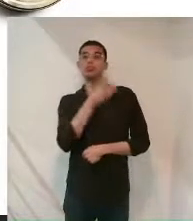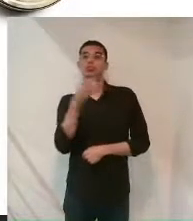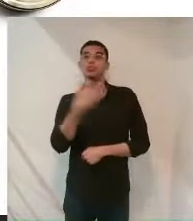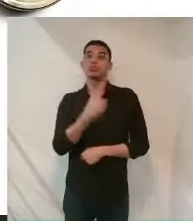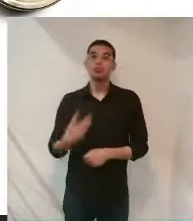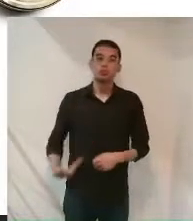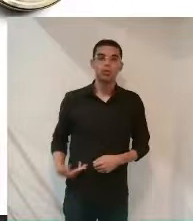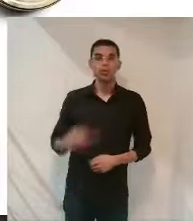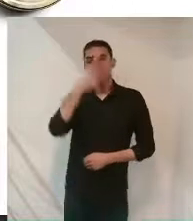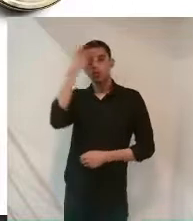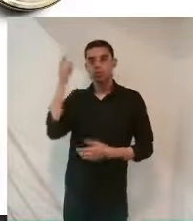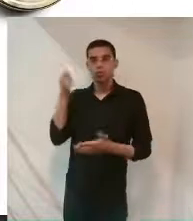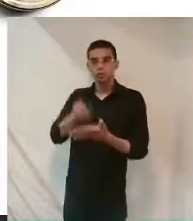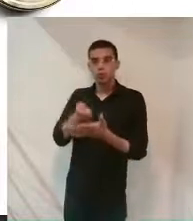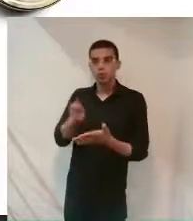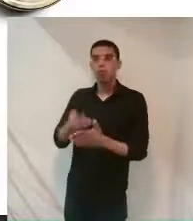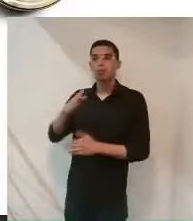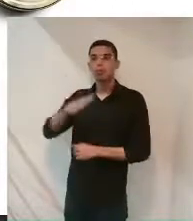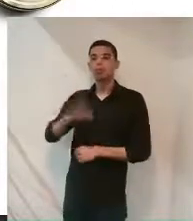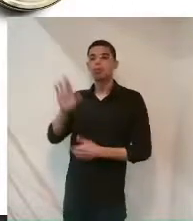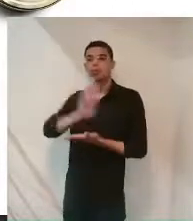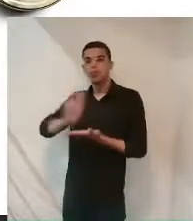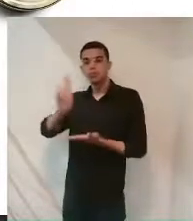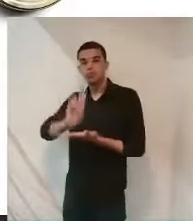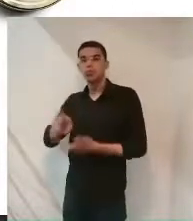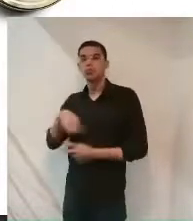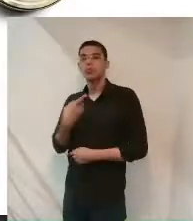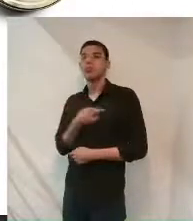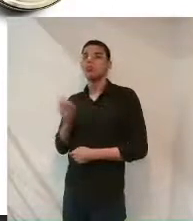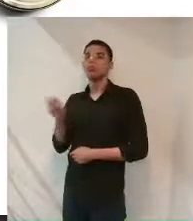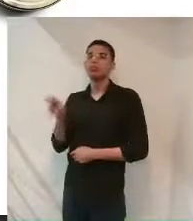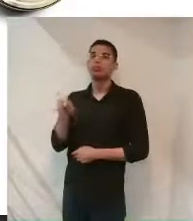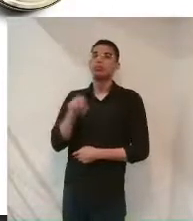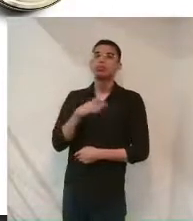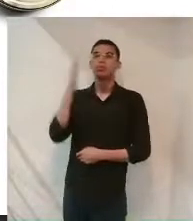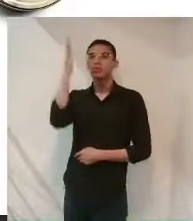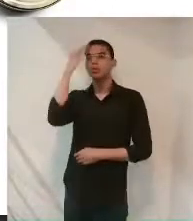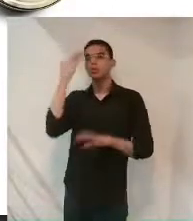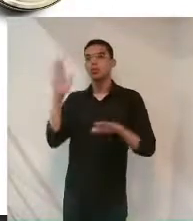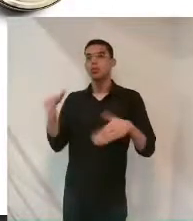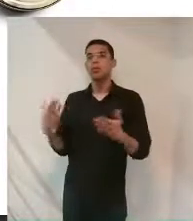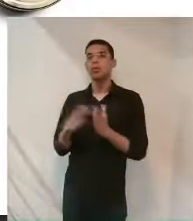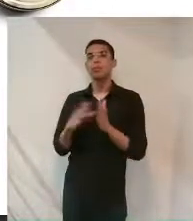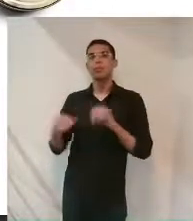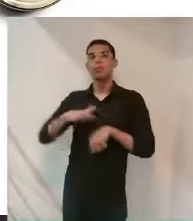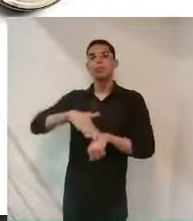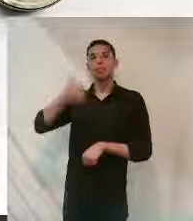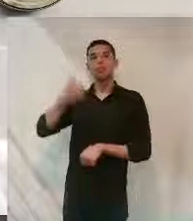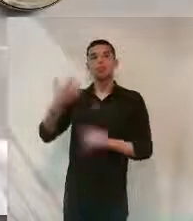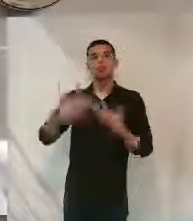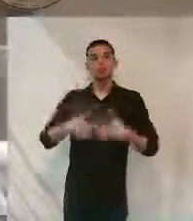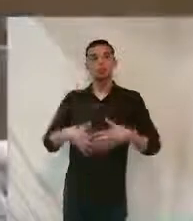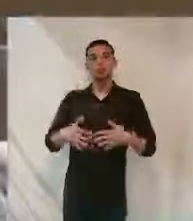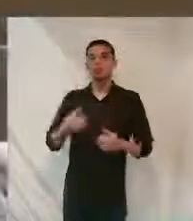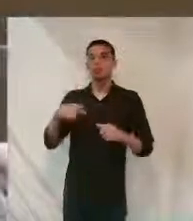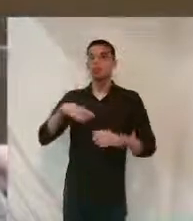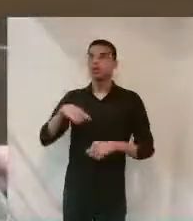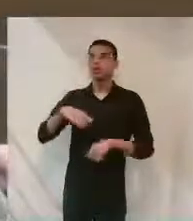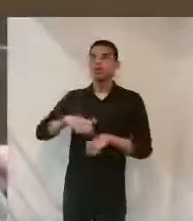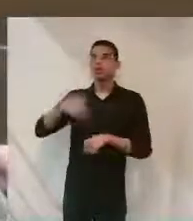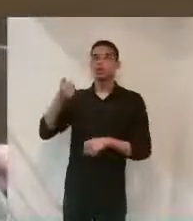consumidor, universidades, para entender quais eram os modelos que mais funcionavam, que tinham melhores